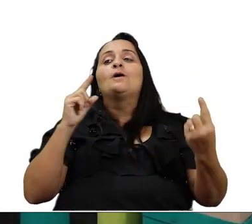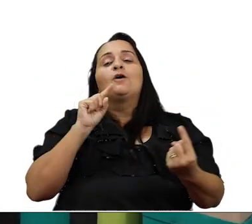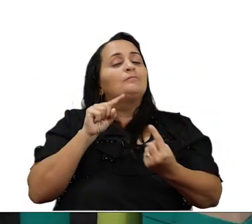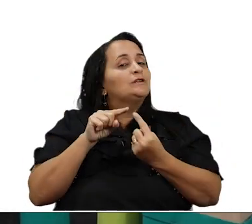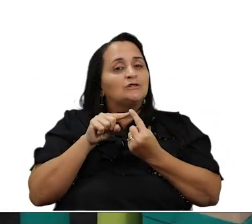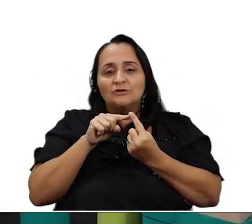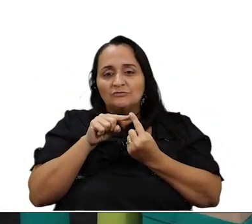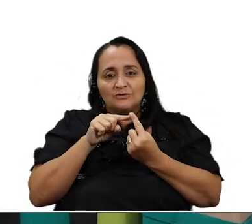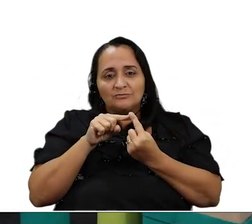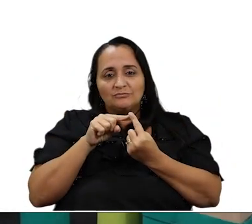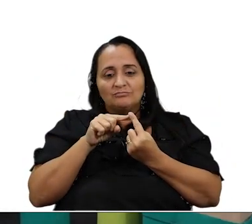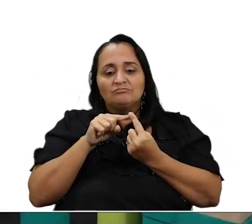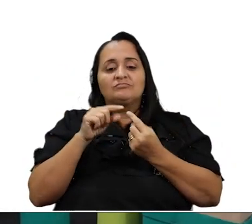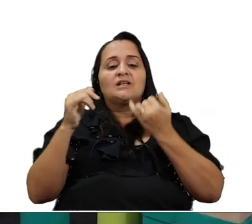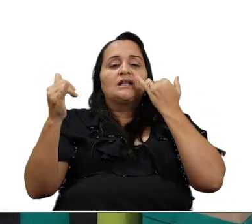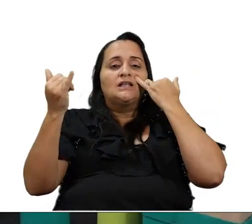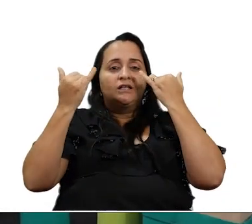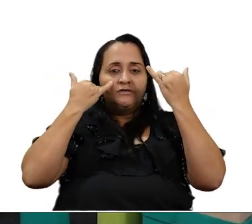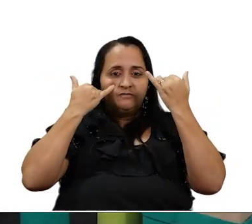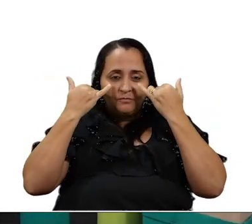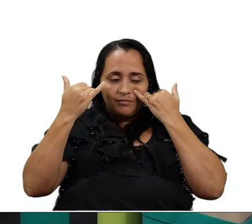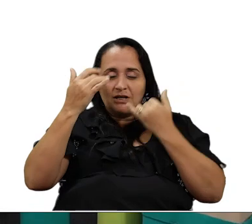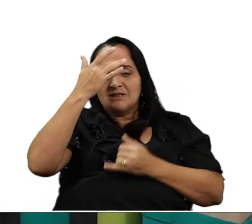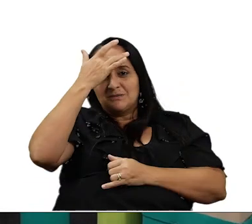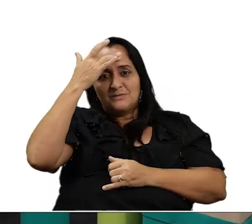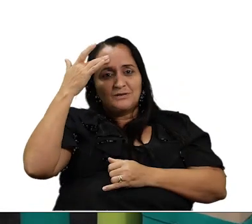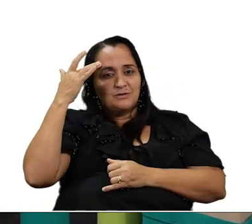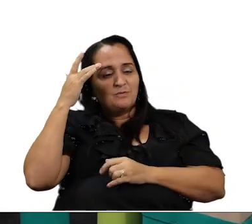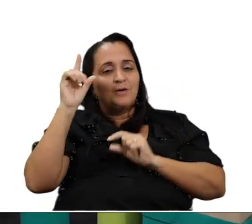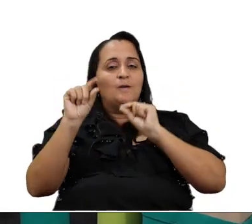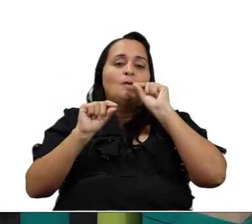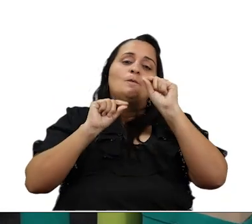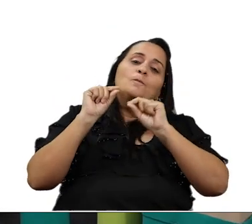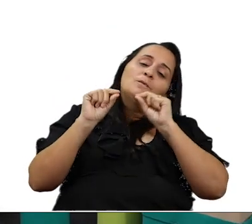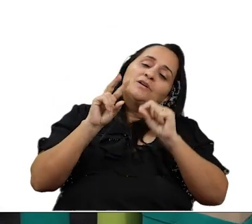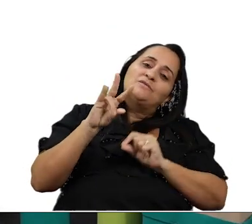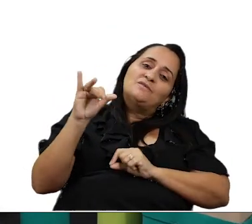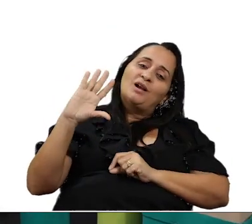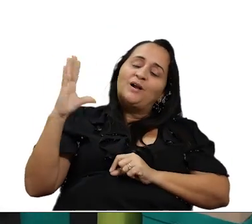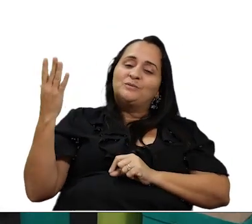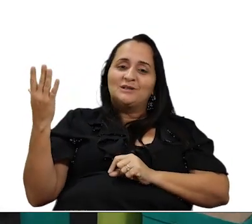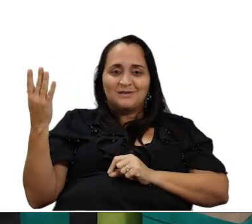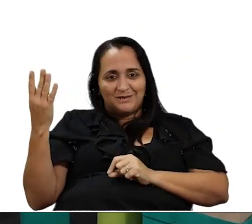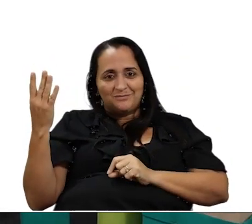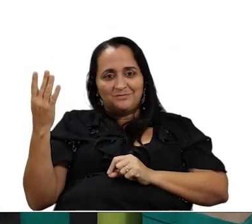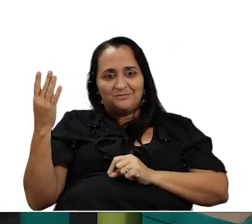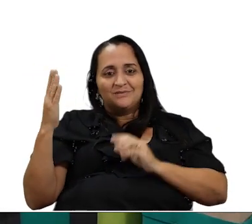texto? Informar as pessoas sobre o que vai acontecer na Casa do Carnaval.